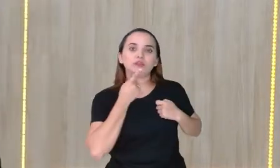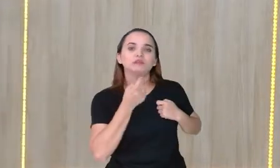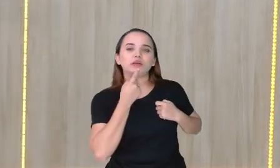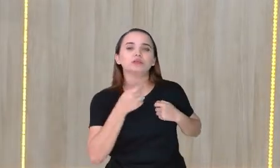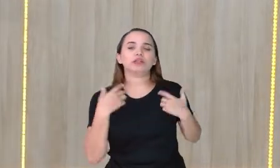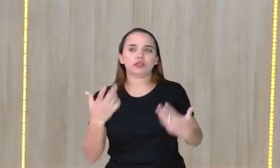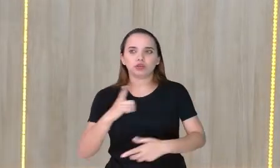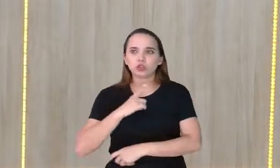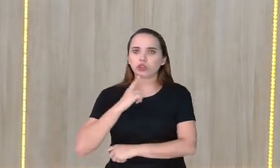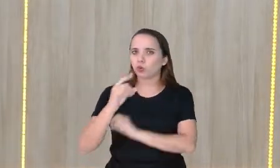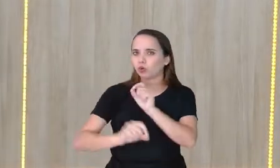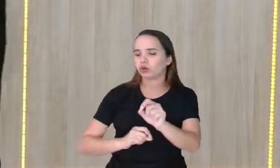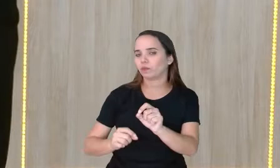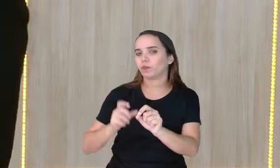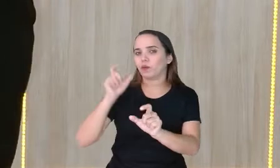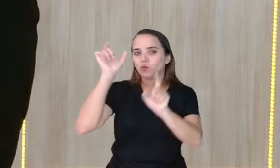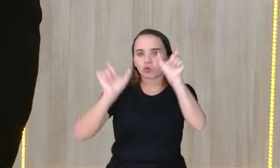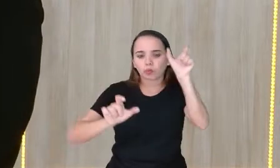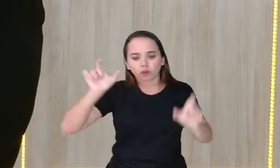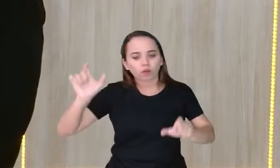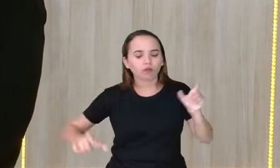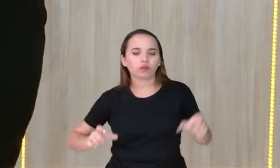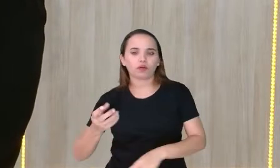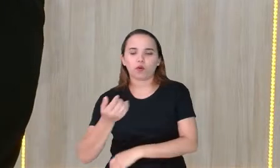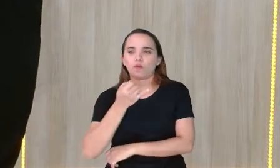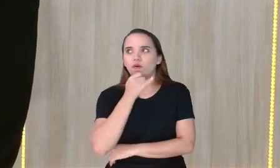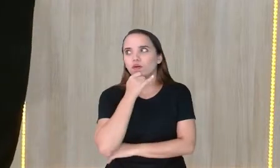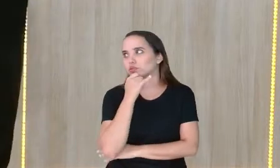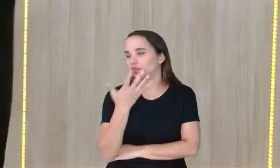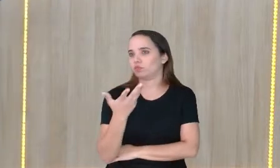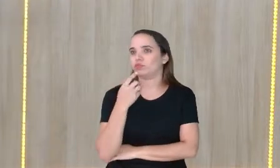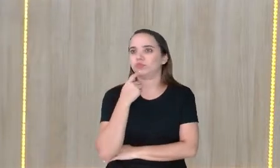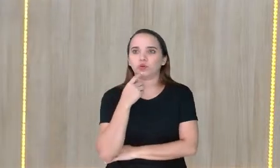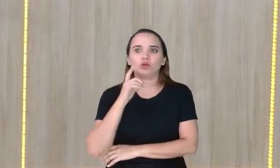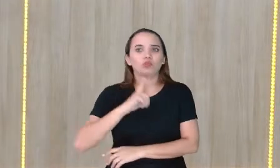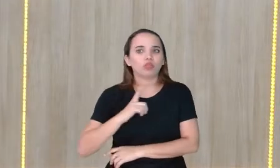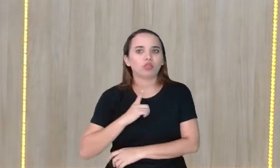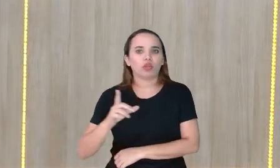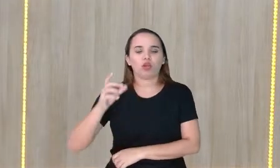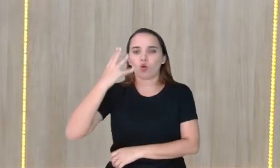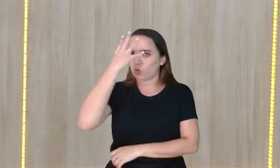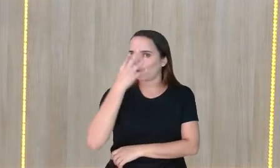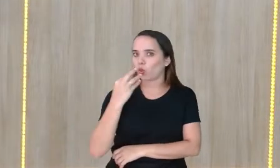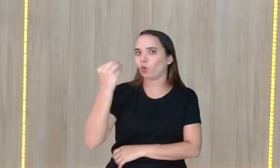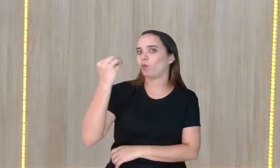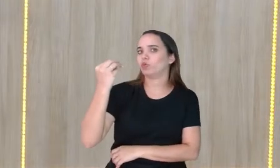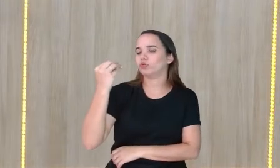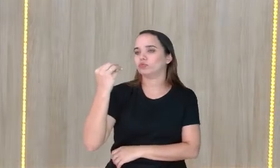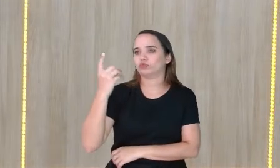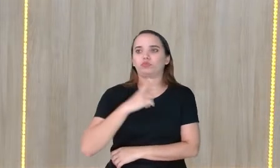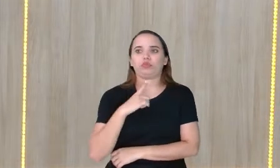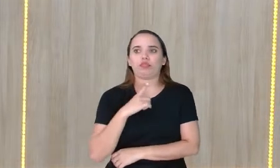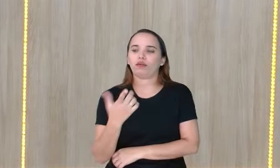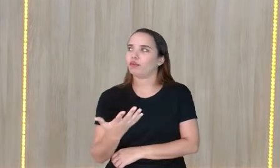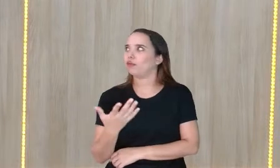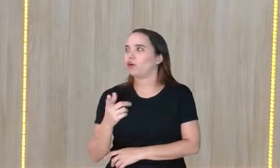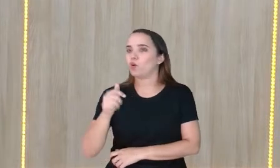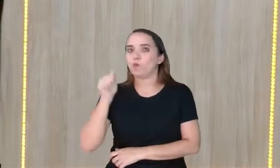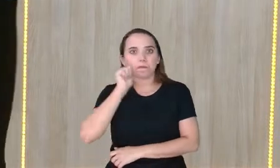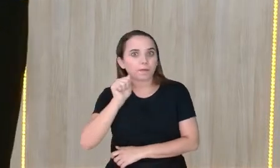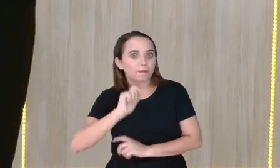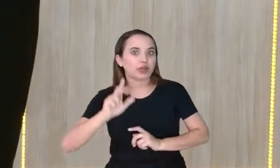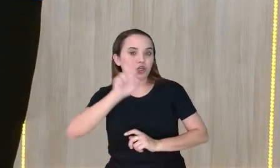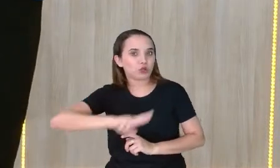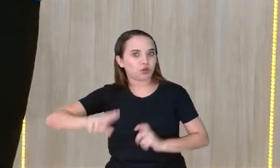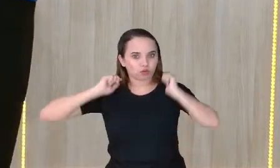tem o lobo. Inclusive, acho que a palavra do dia era justamente lobo. A gente tinha um lobo. A gente tem uma menina de